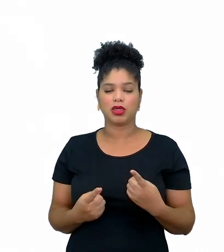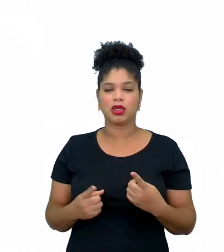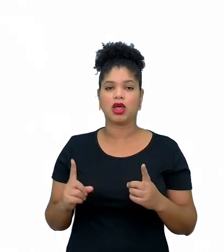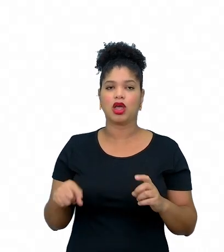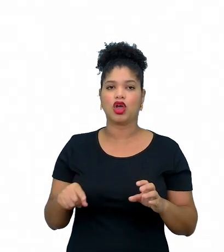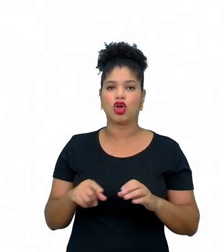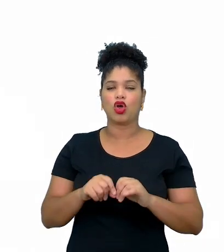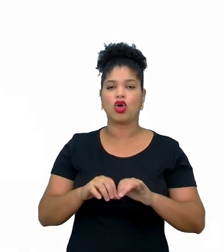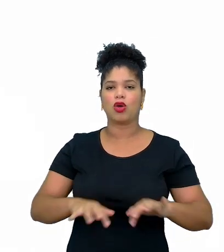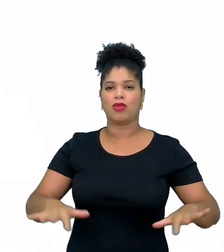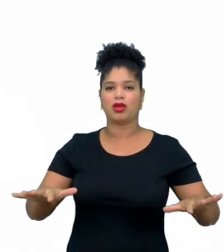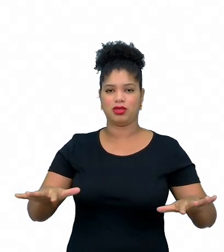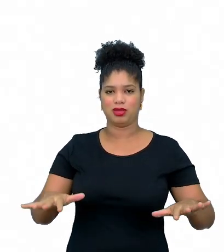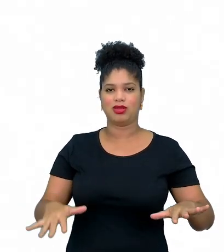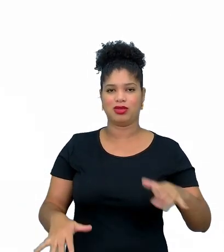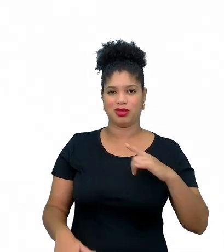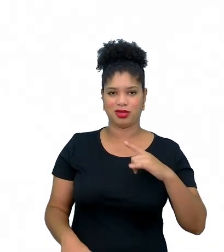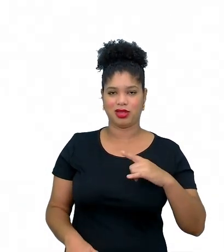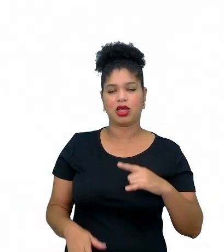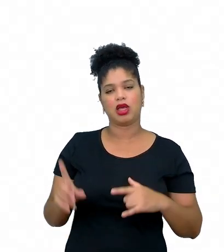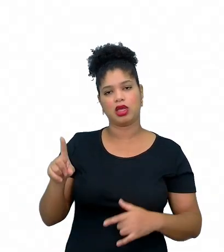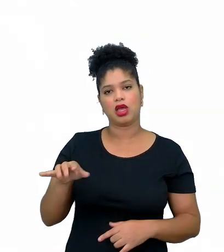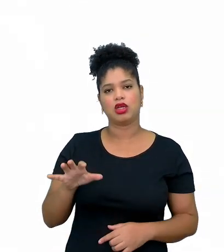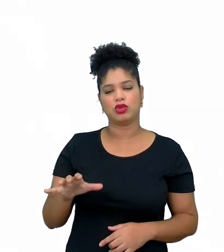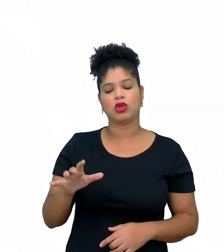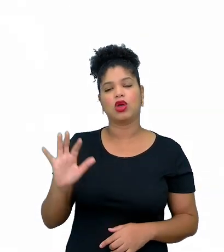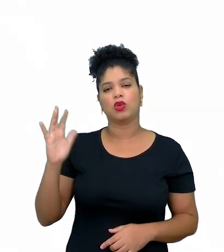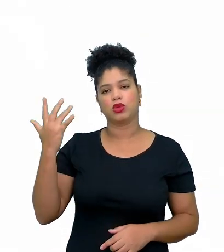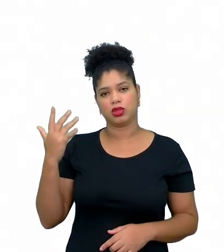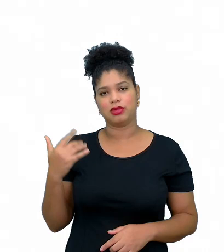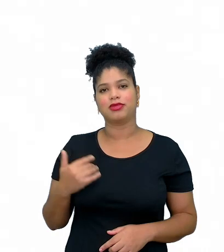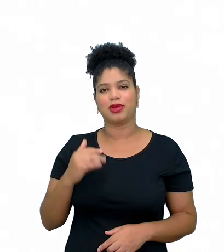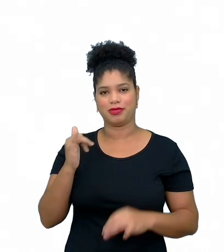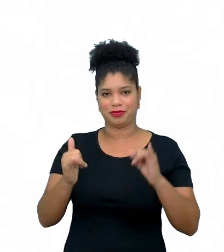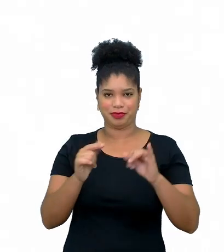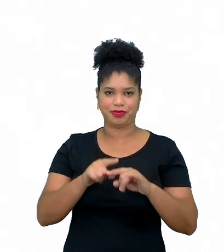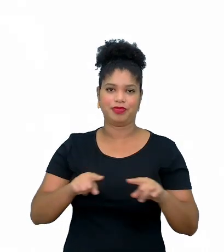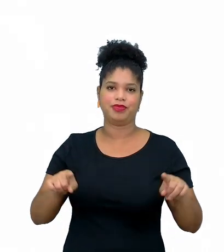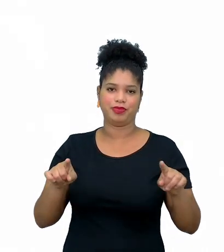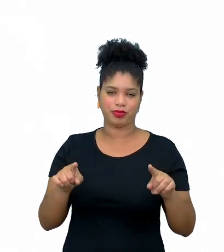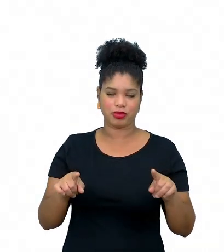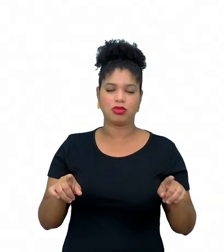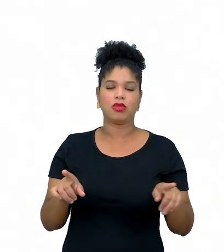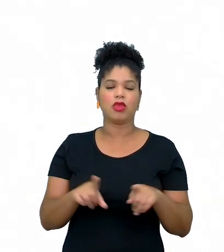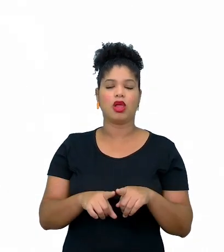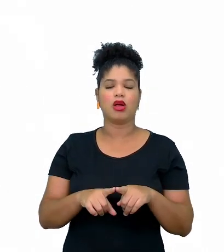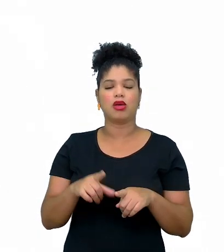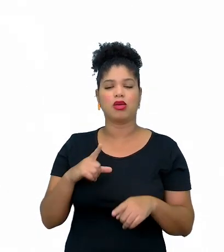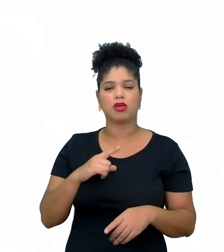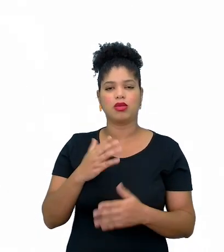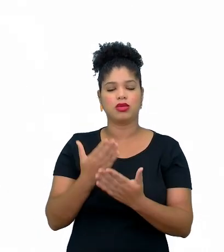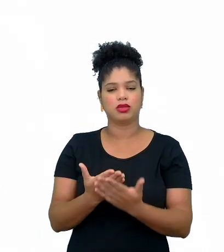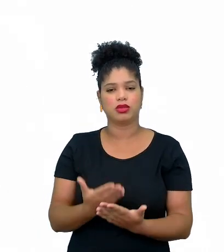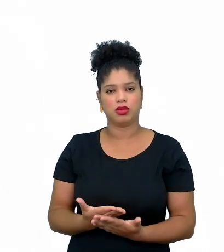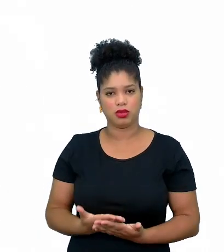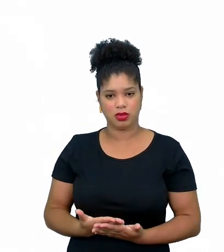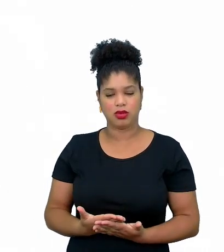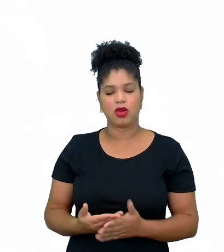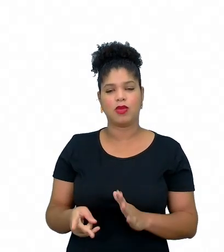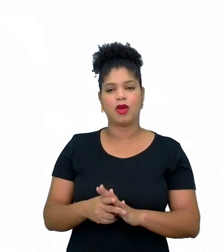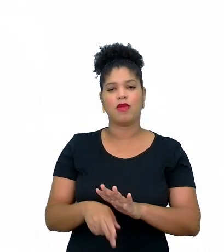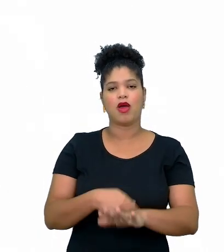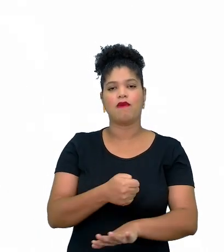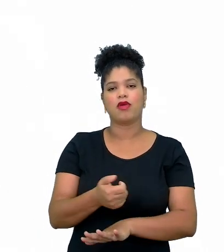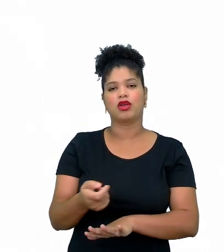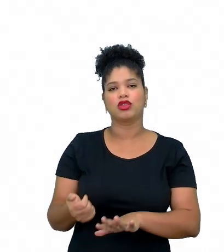é mandado para frente. E é isso que aconteceu com essa previsão do tempo que eu citei aqui, e que também trata dessa aula de fake news,